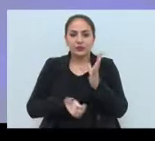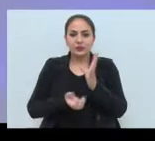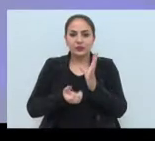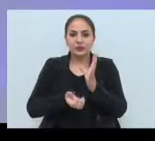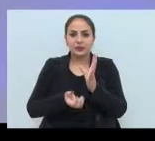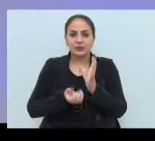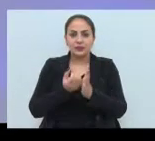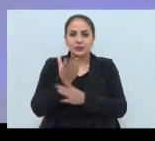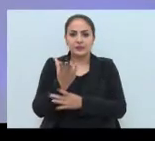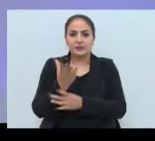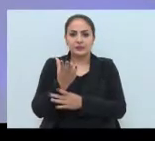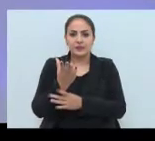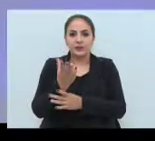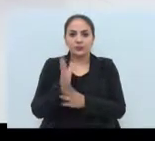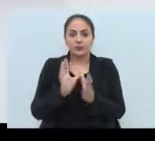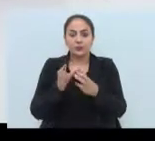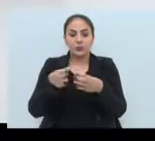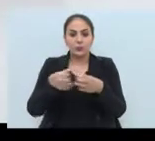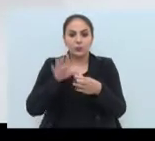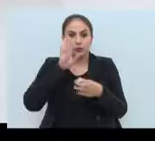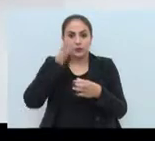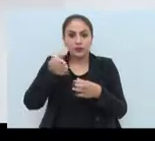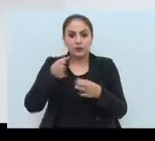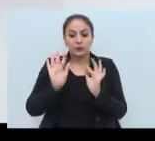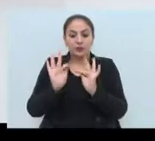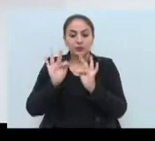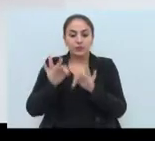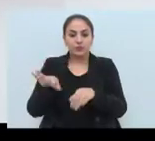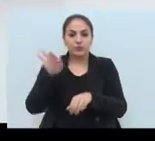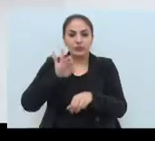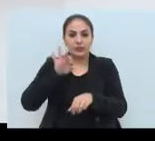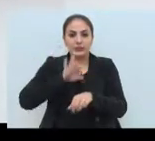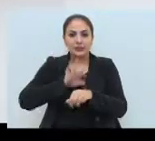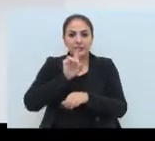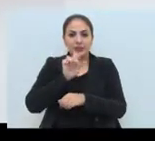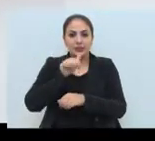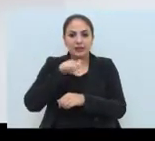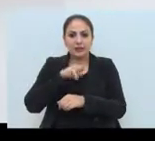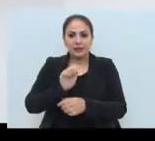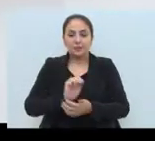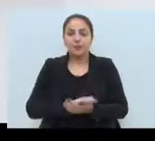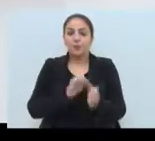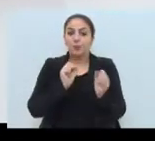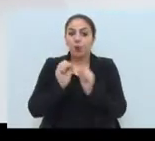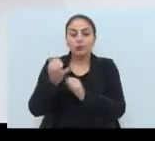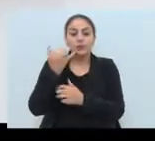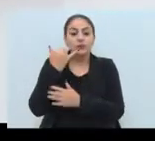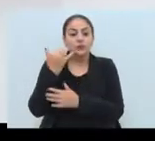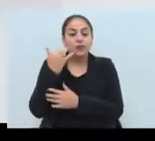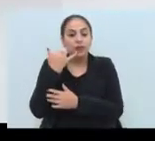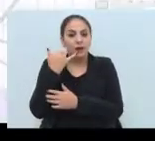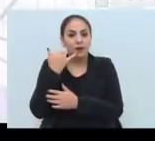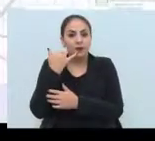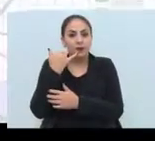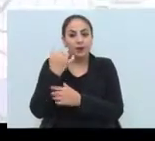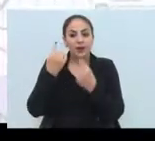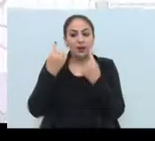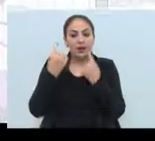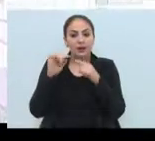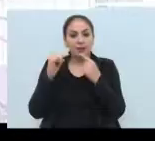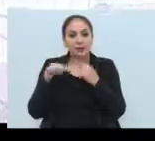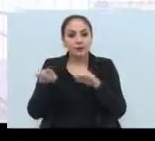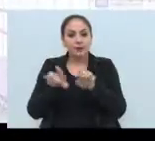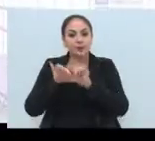direta para o combate à dengue. O contato poderia ser utilizado para denúncias e informações, já que